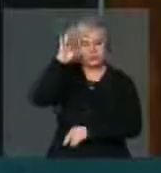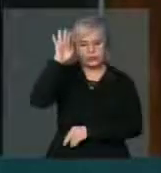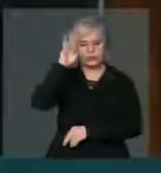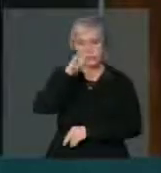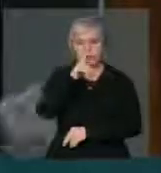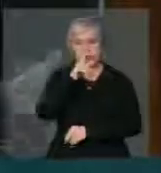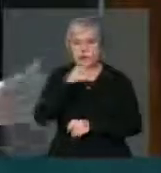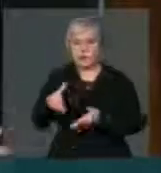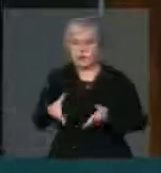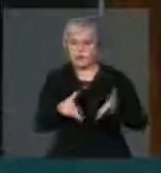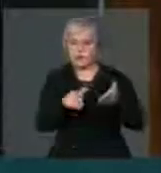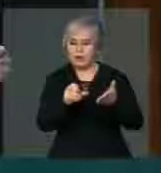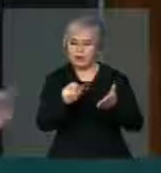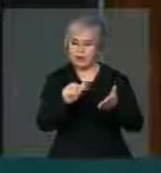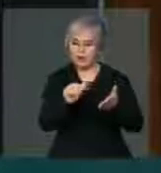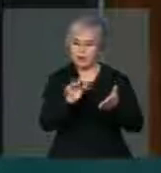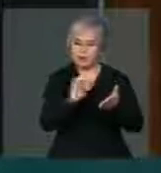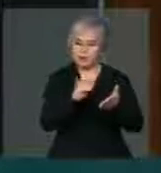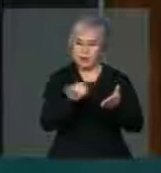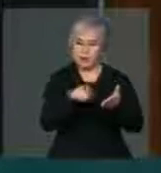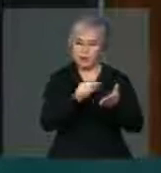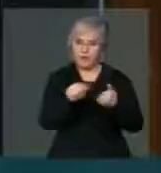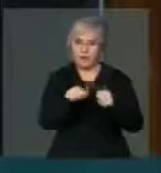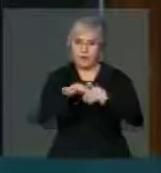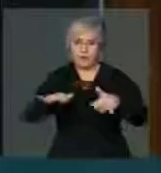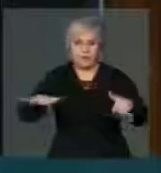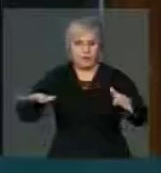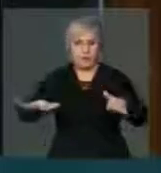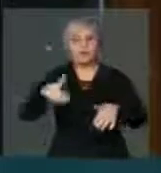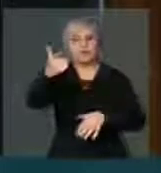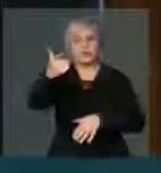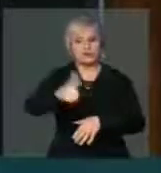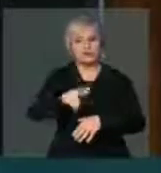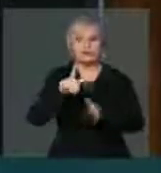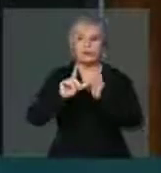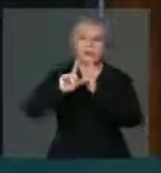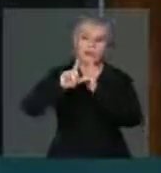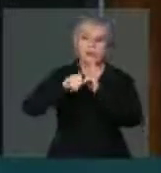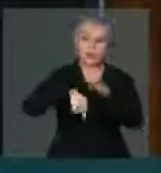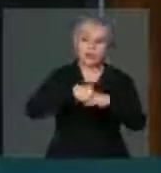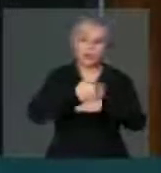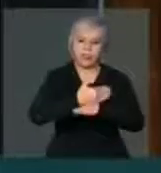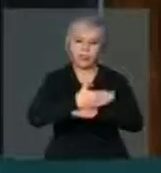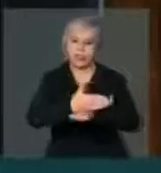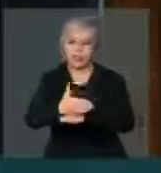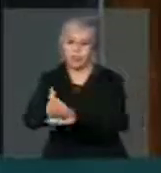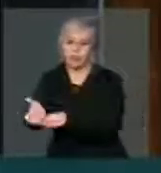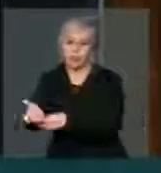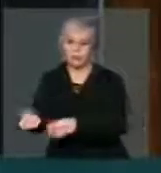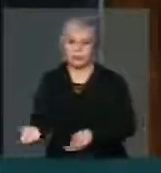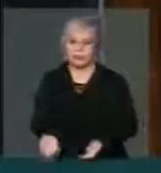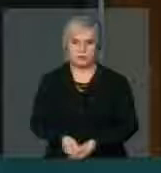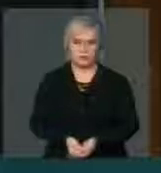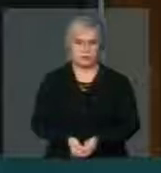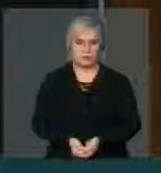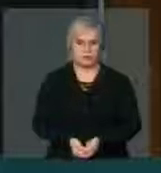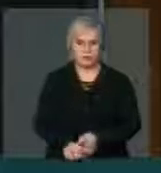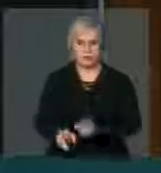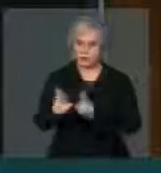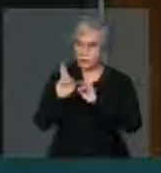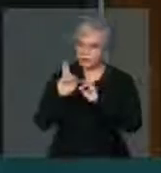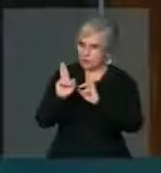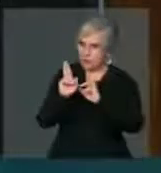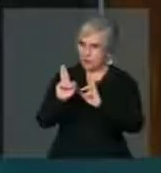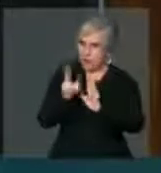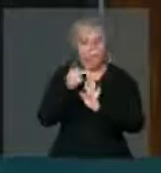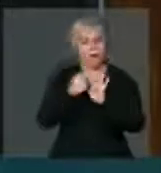transposição, novamente postergado, novamente adiado, sem uma perspectiva clara de que esse projeto